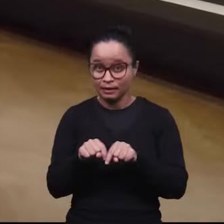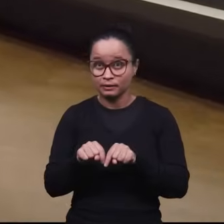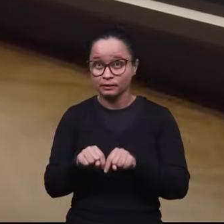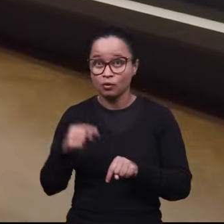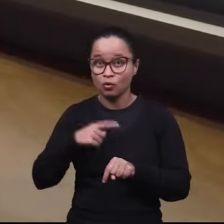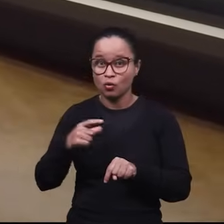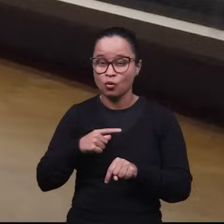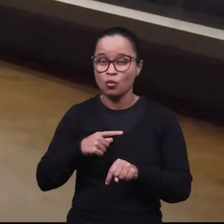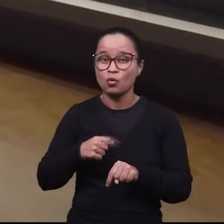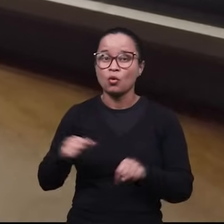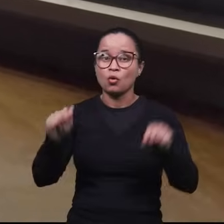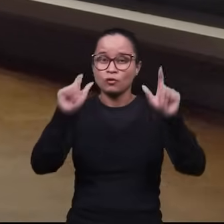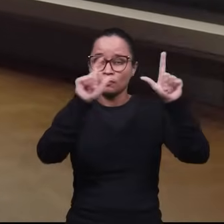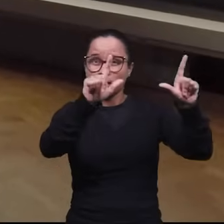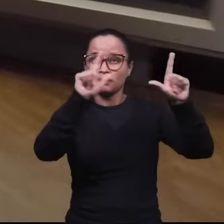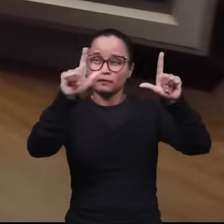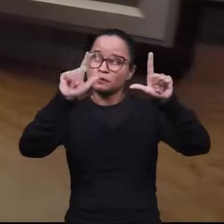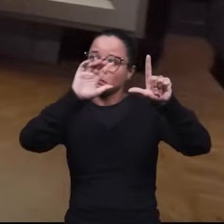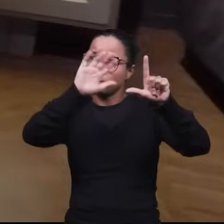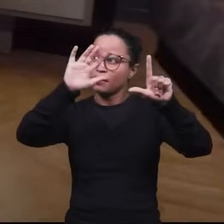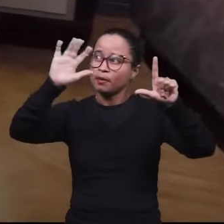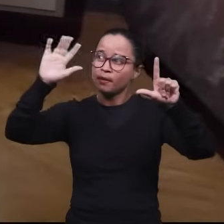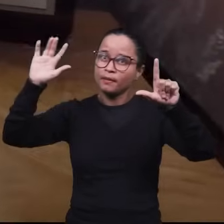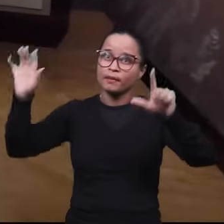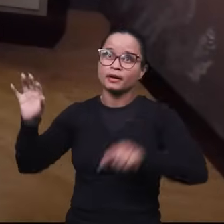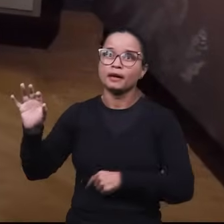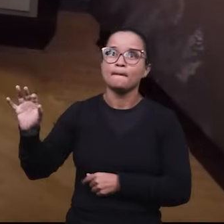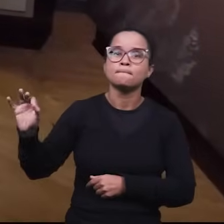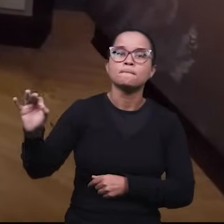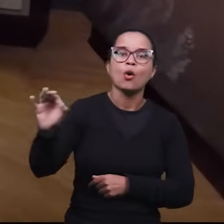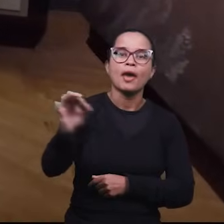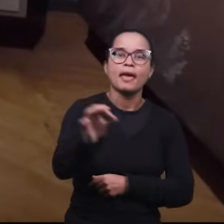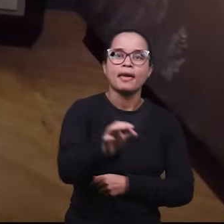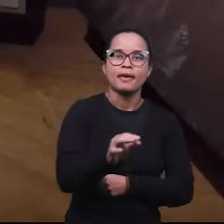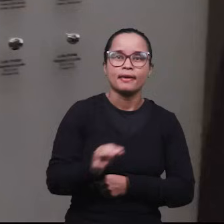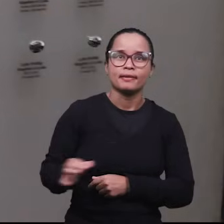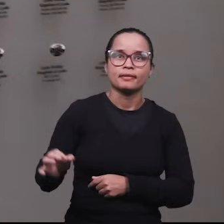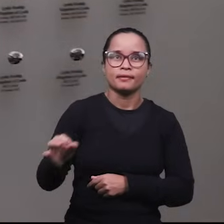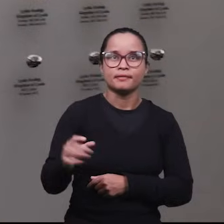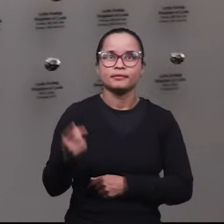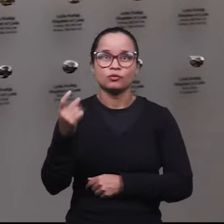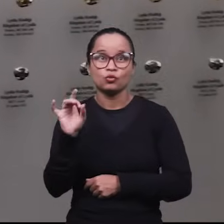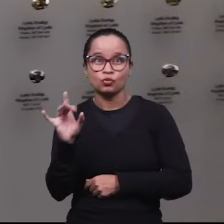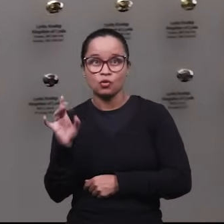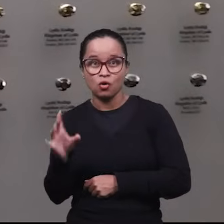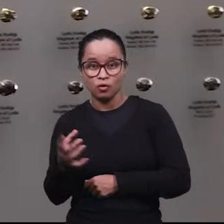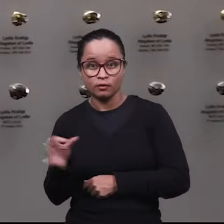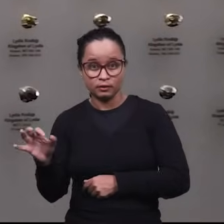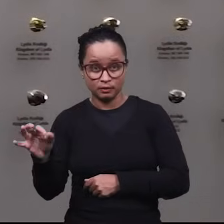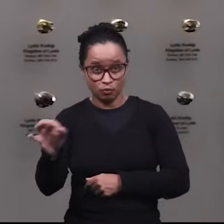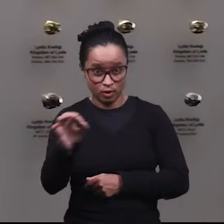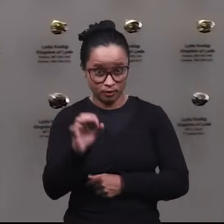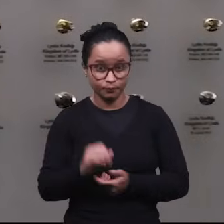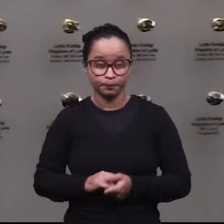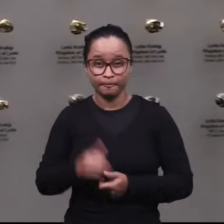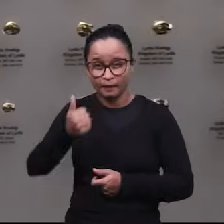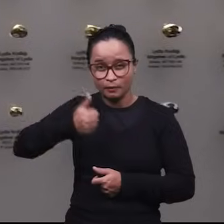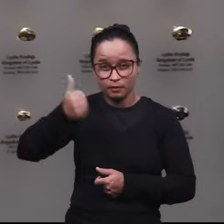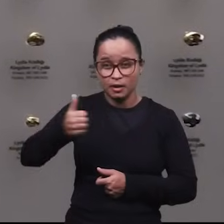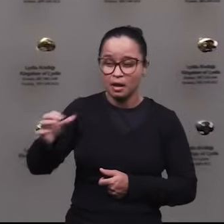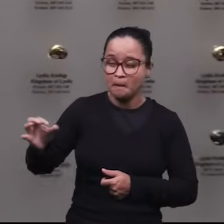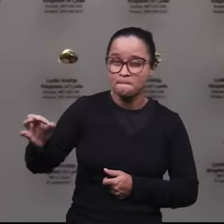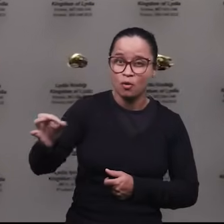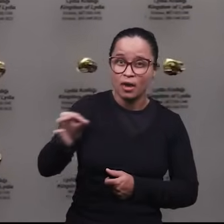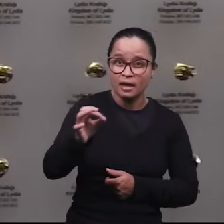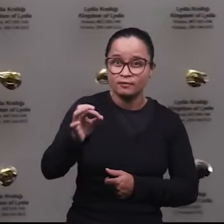paredes estão cobertas de moedas. Somente dessa moeda, a primeira